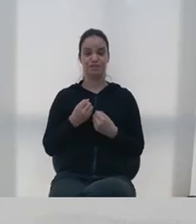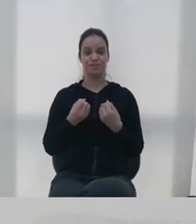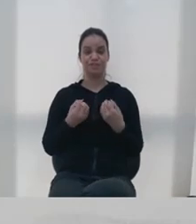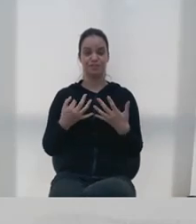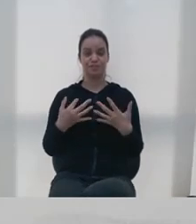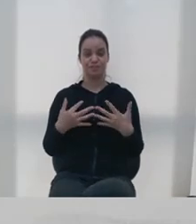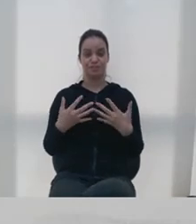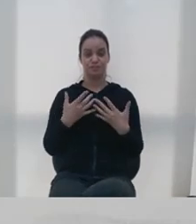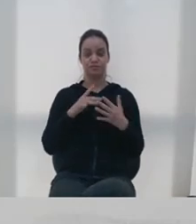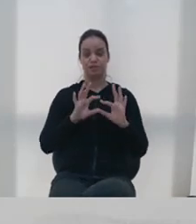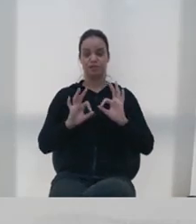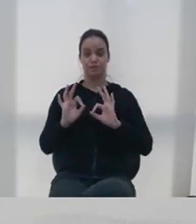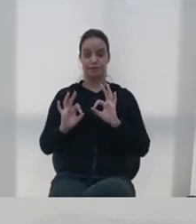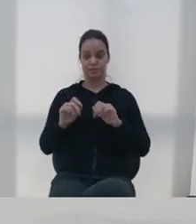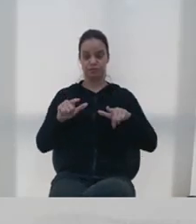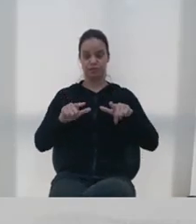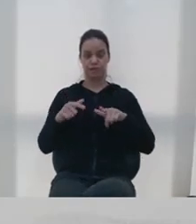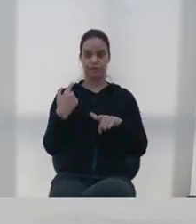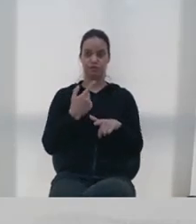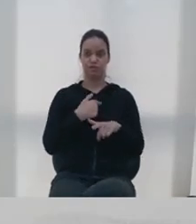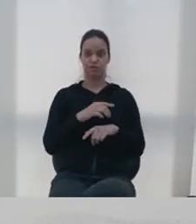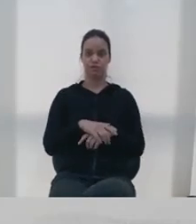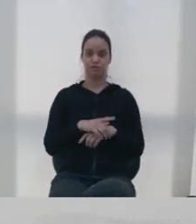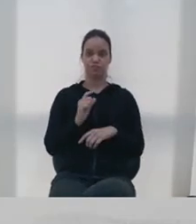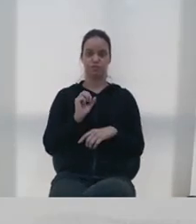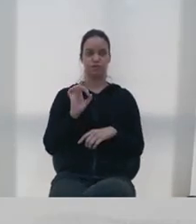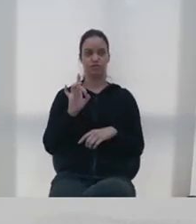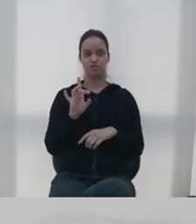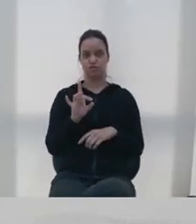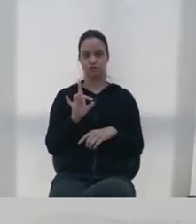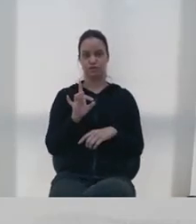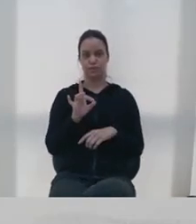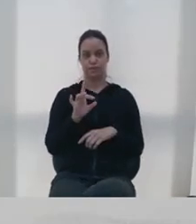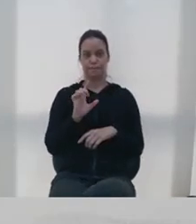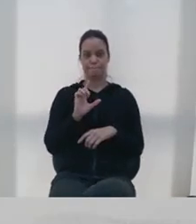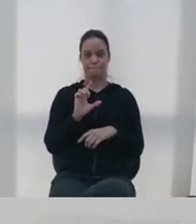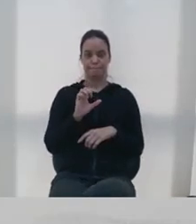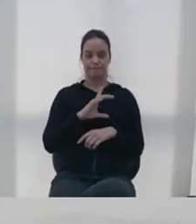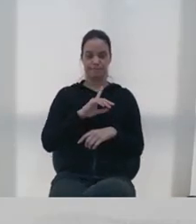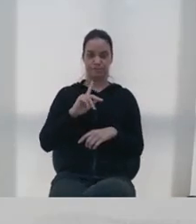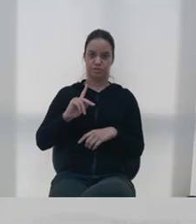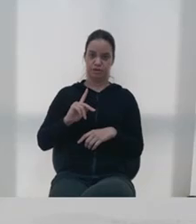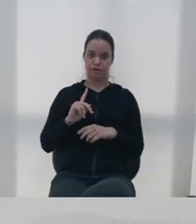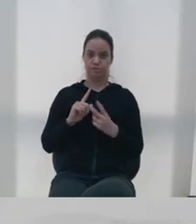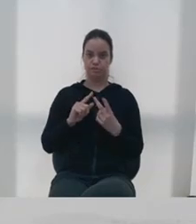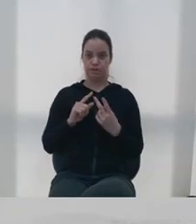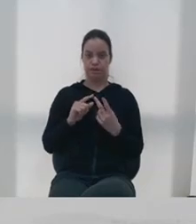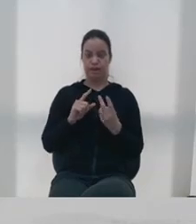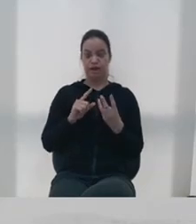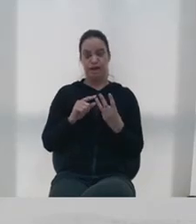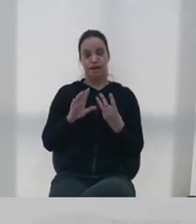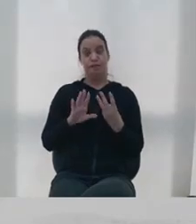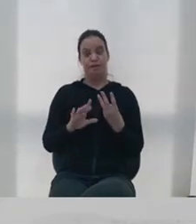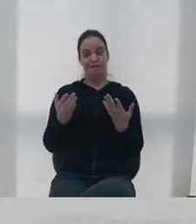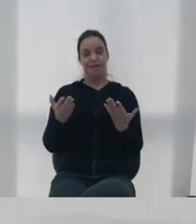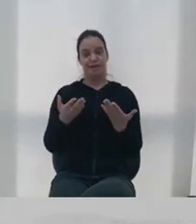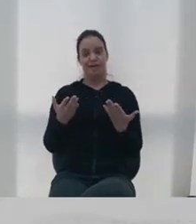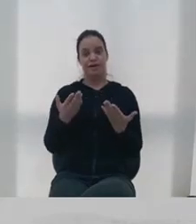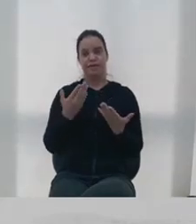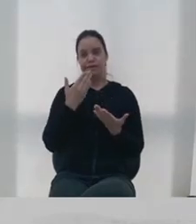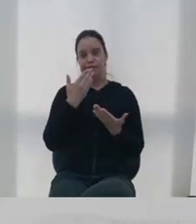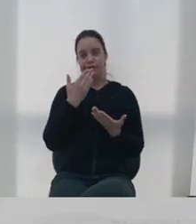respeito à organização do nosso trabalho, será endereçada não só pela 2ª Subdefensoria Pública Geral e pela 3ª, mas também agora com um